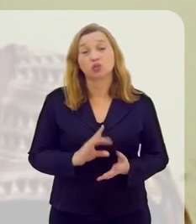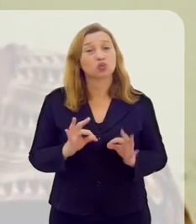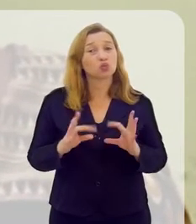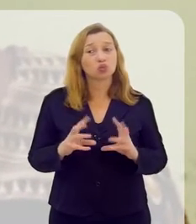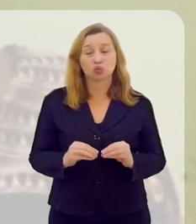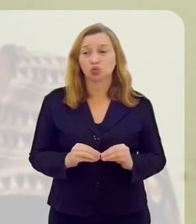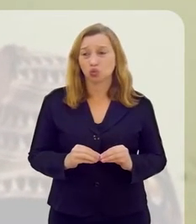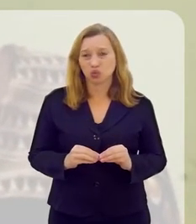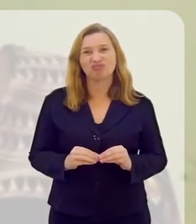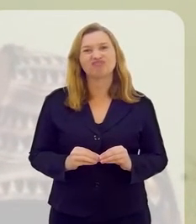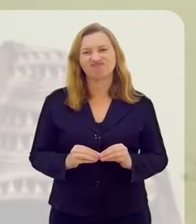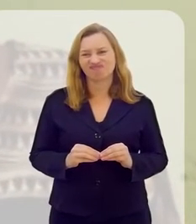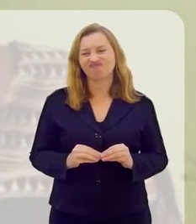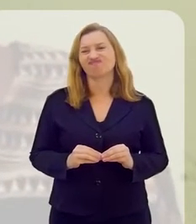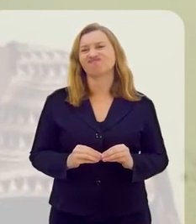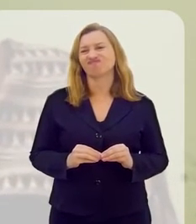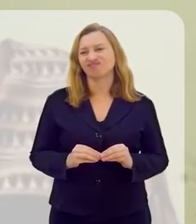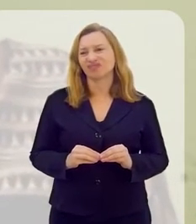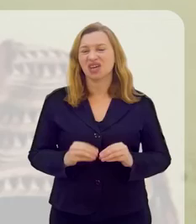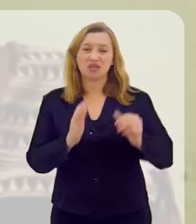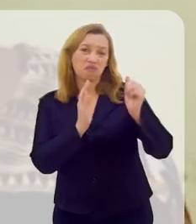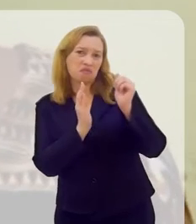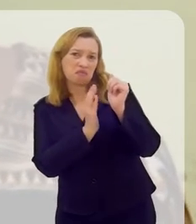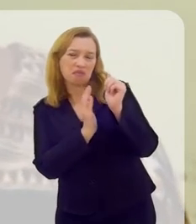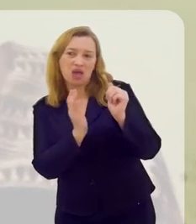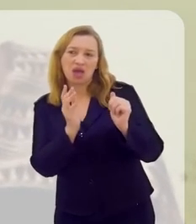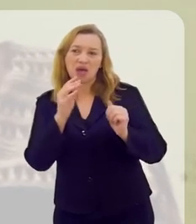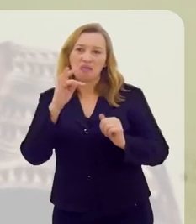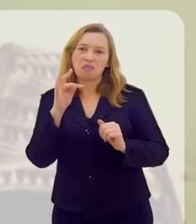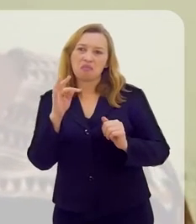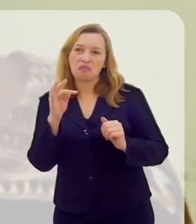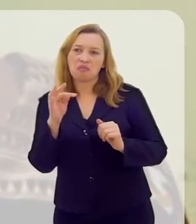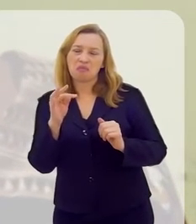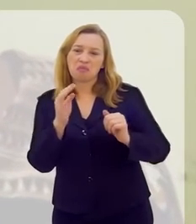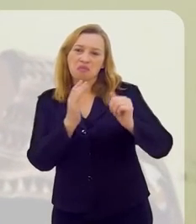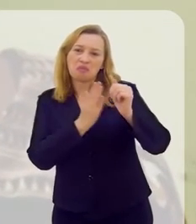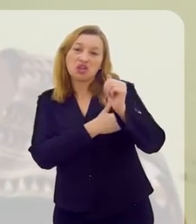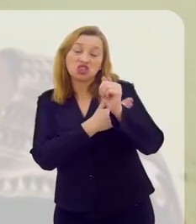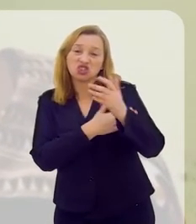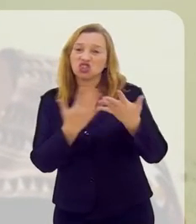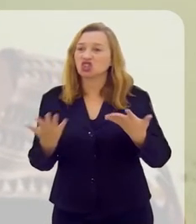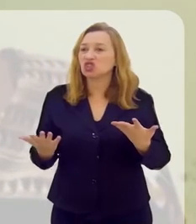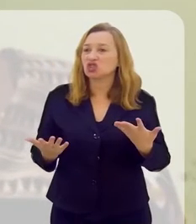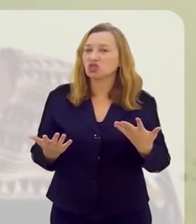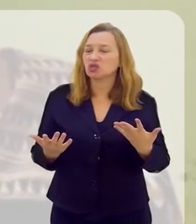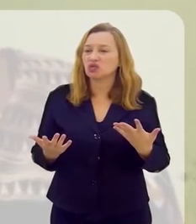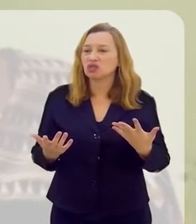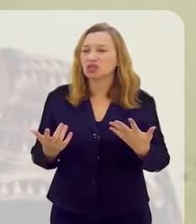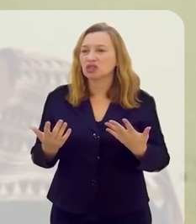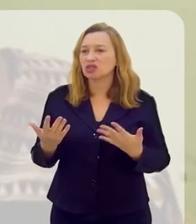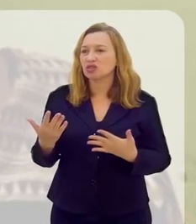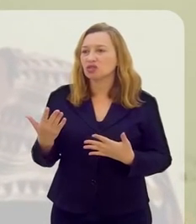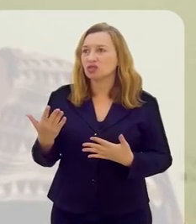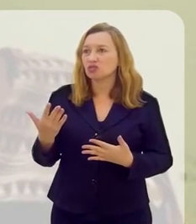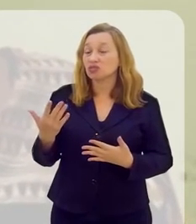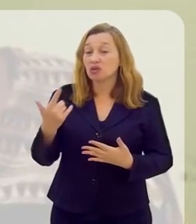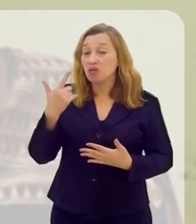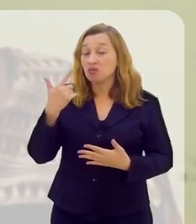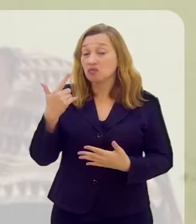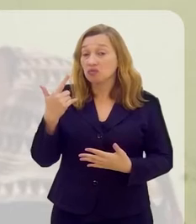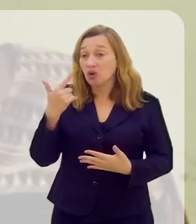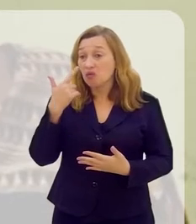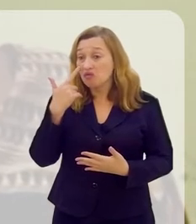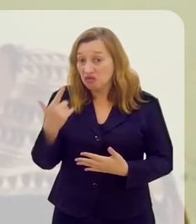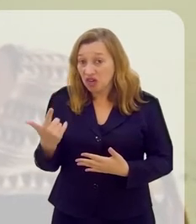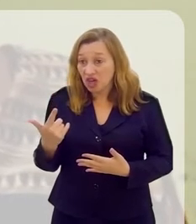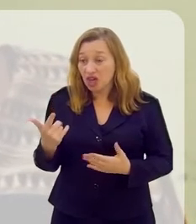Era tudo que te atravessava, era o machismo. Era de você não ser e não ser não te enxergarem com a mesma